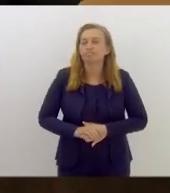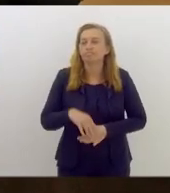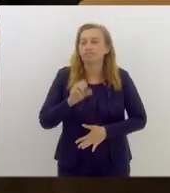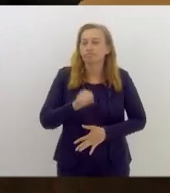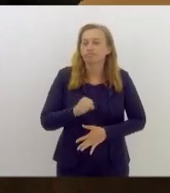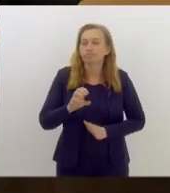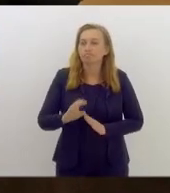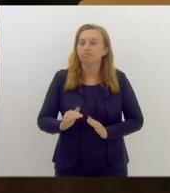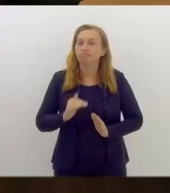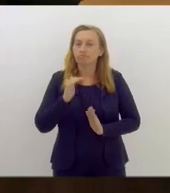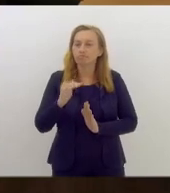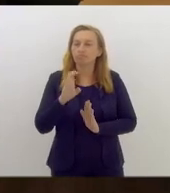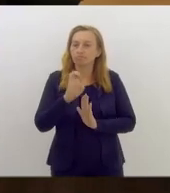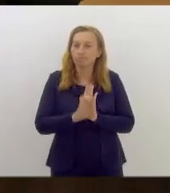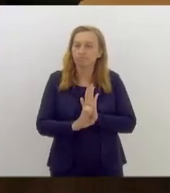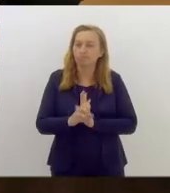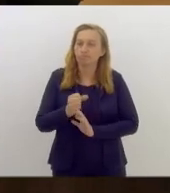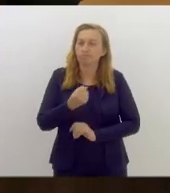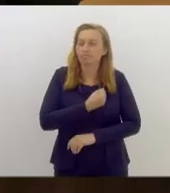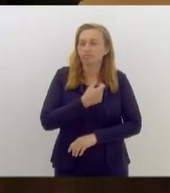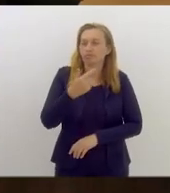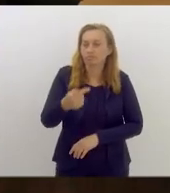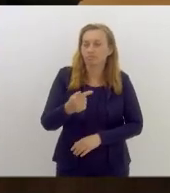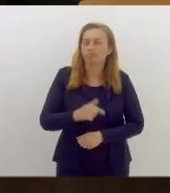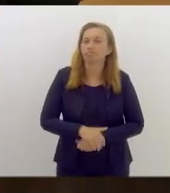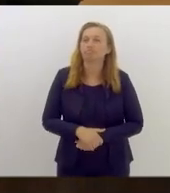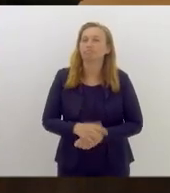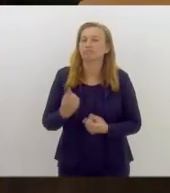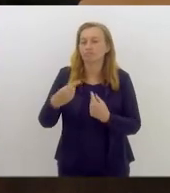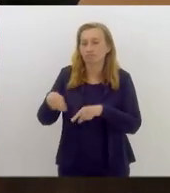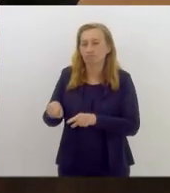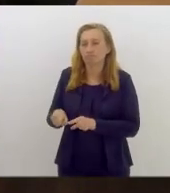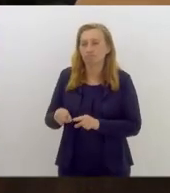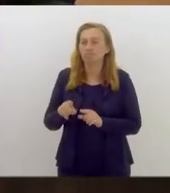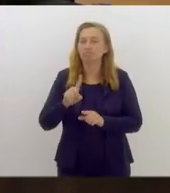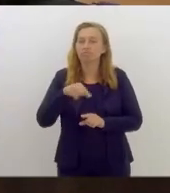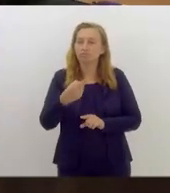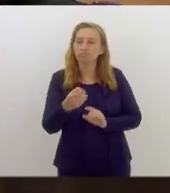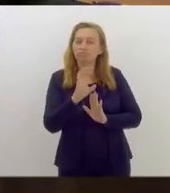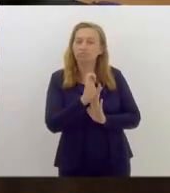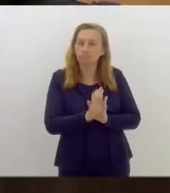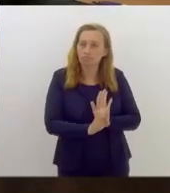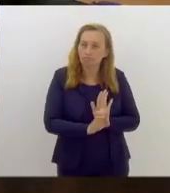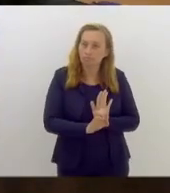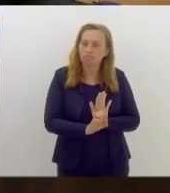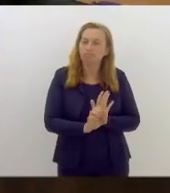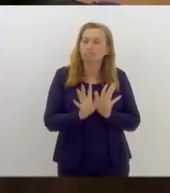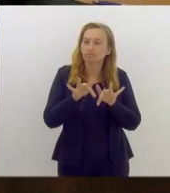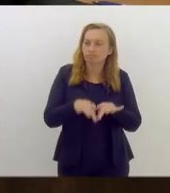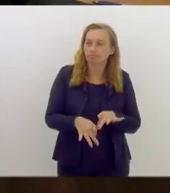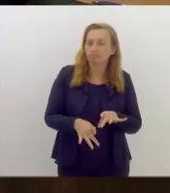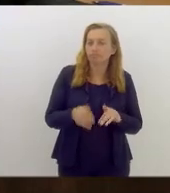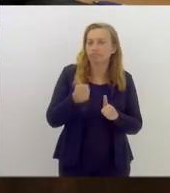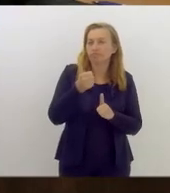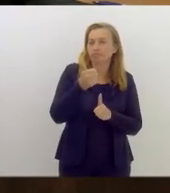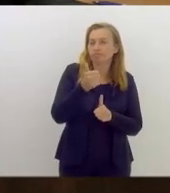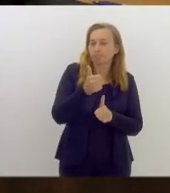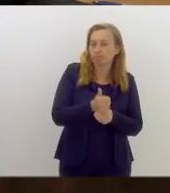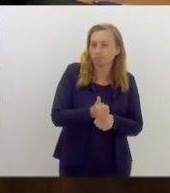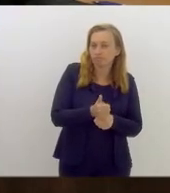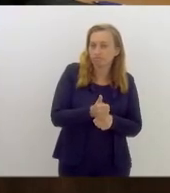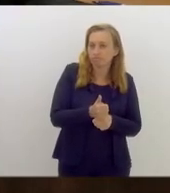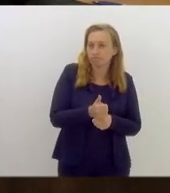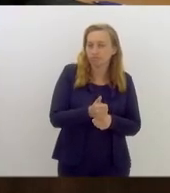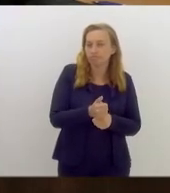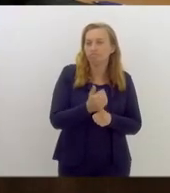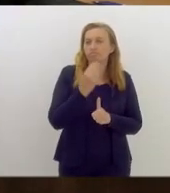favorável com subemenda à emenda número 7, contrária às demais emendas, concluindo por substitutivo